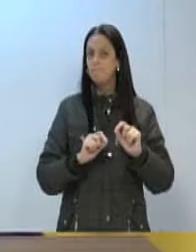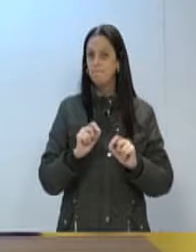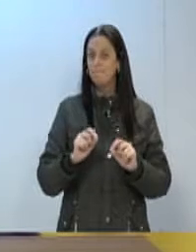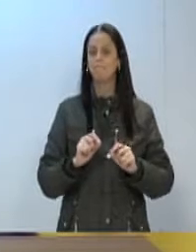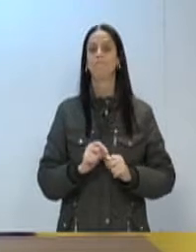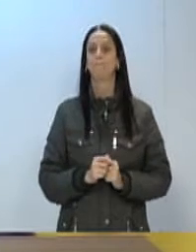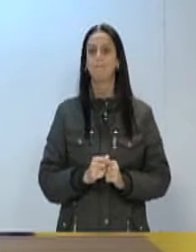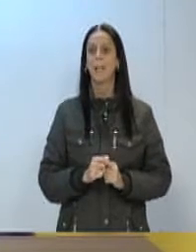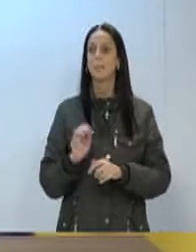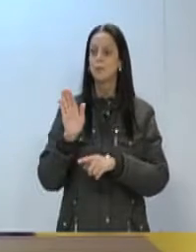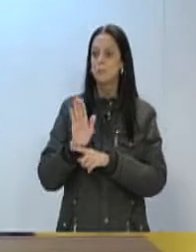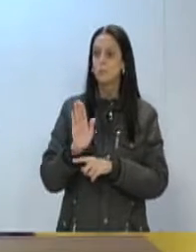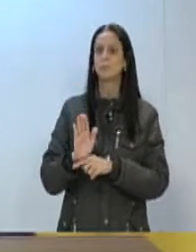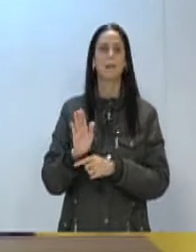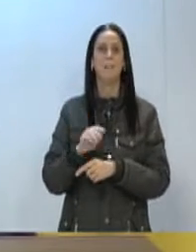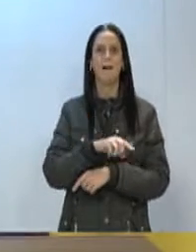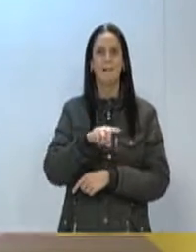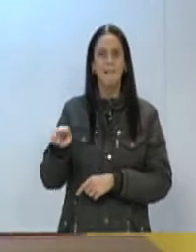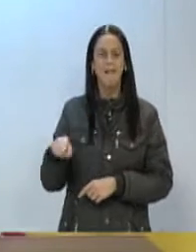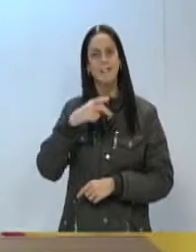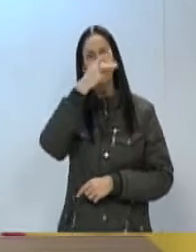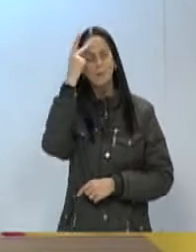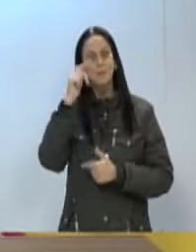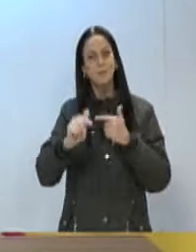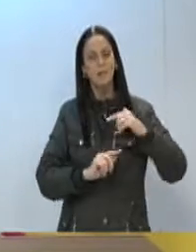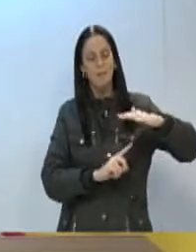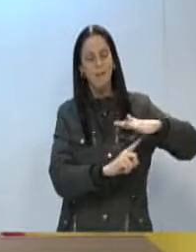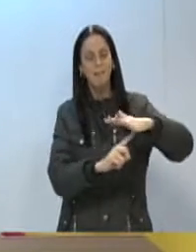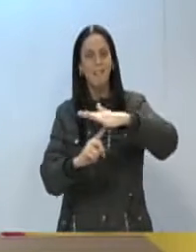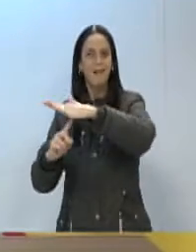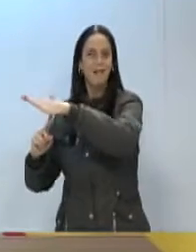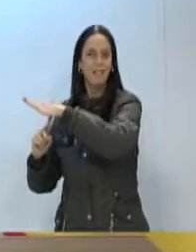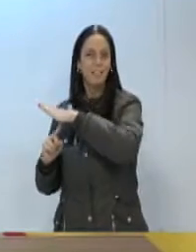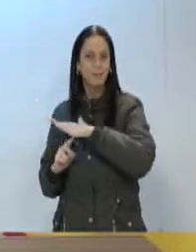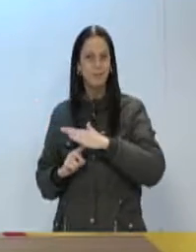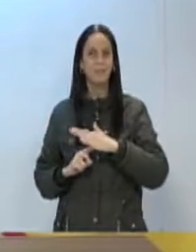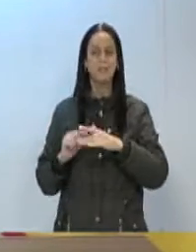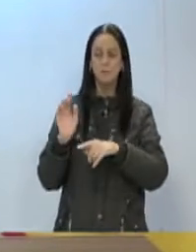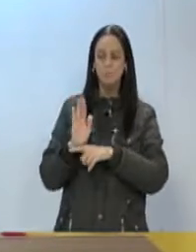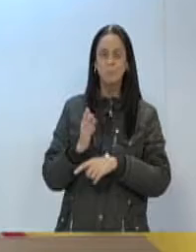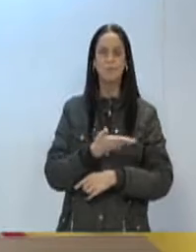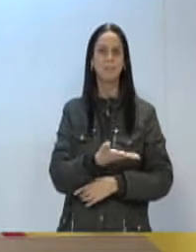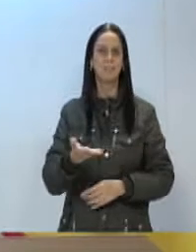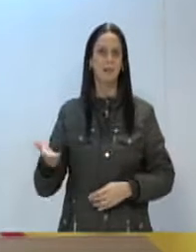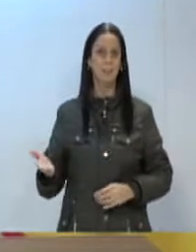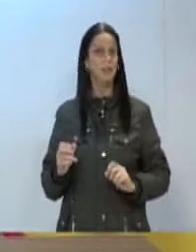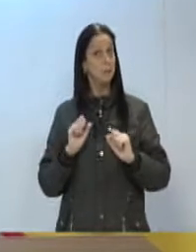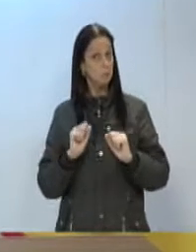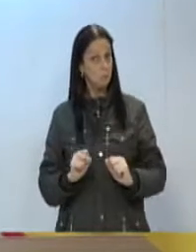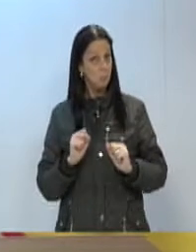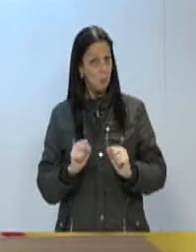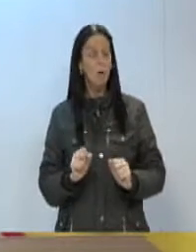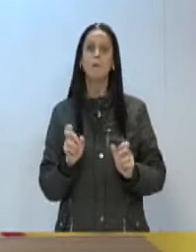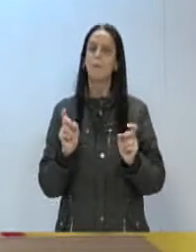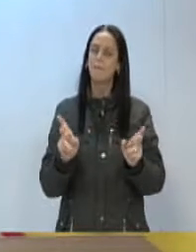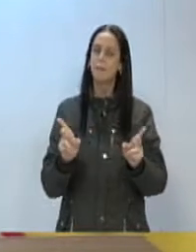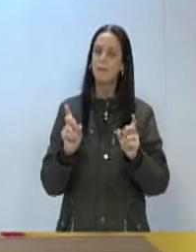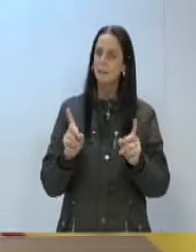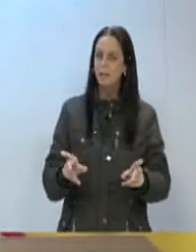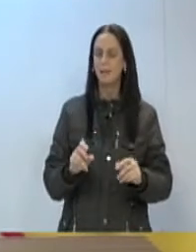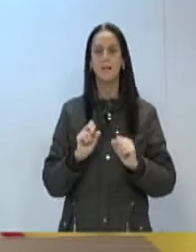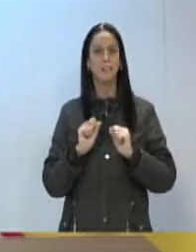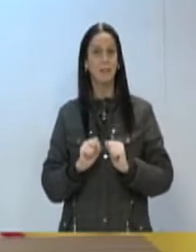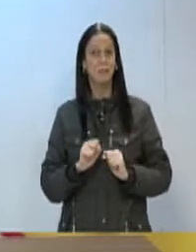muito pelo contrário facilitar a vida desses feirantes facilitar para que e eles possam produzir aqueles tem uma liberdade